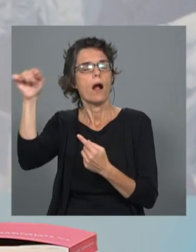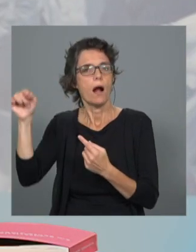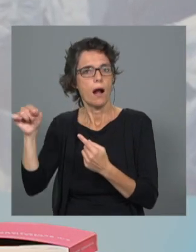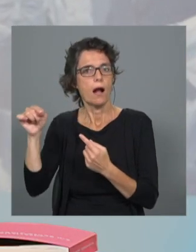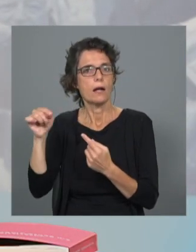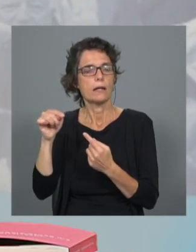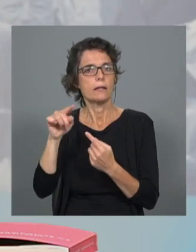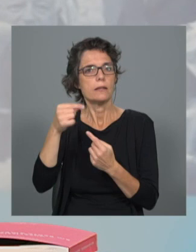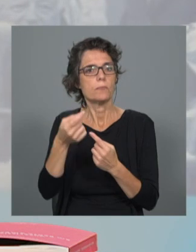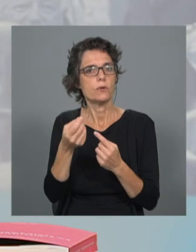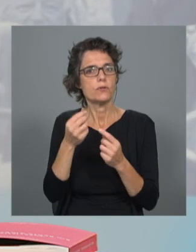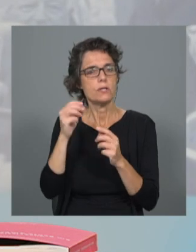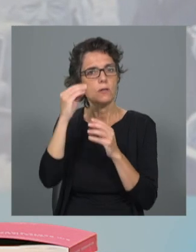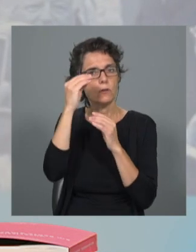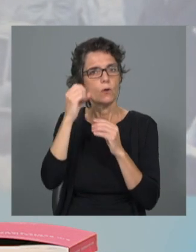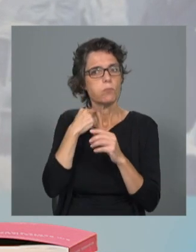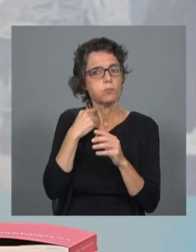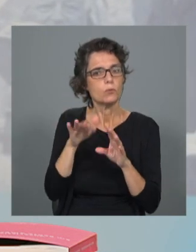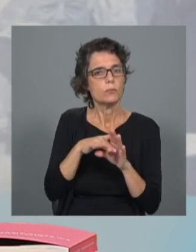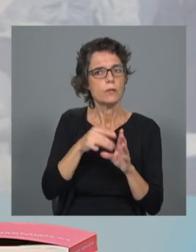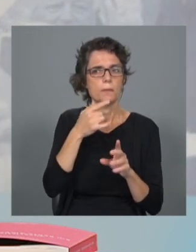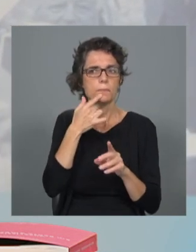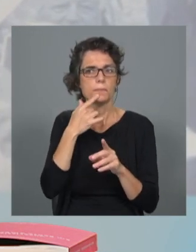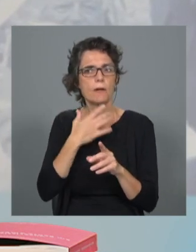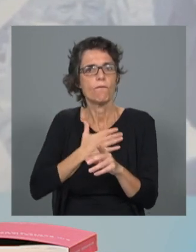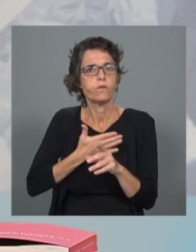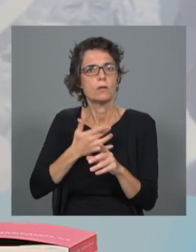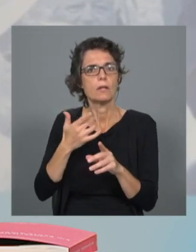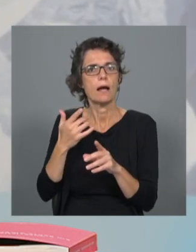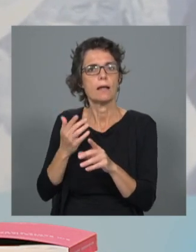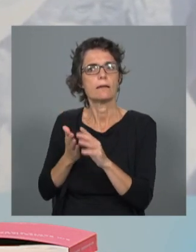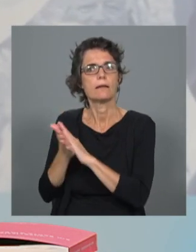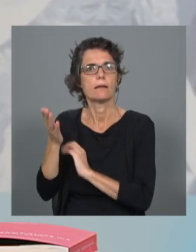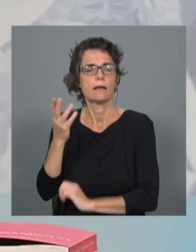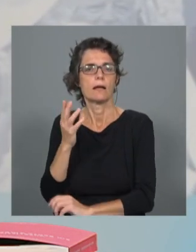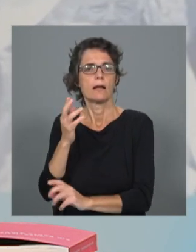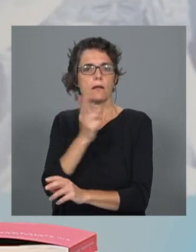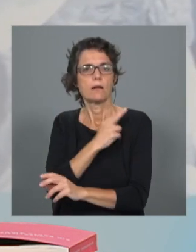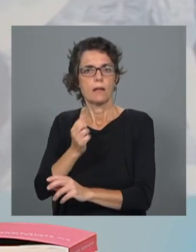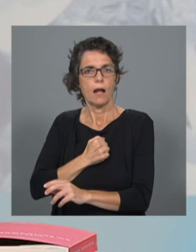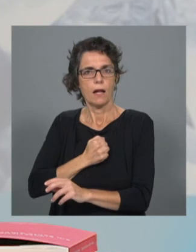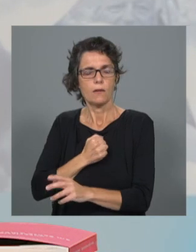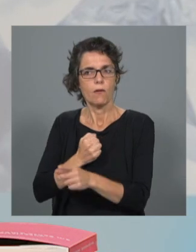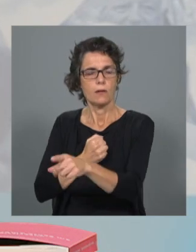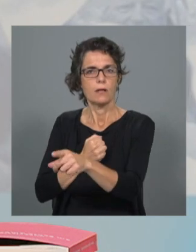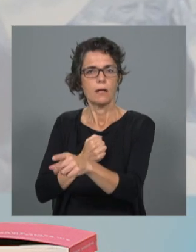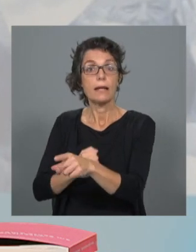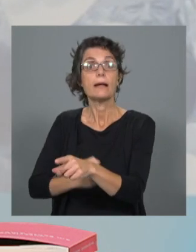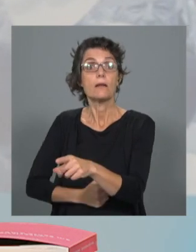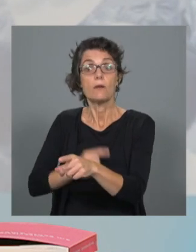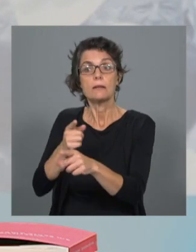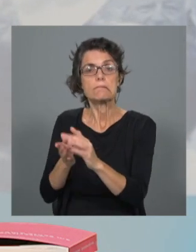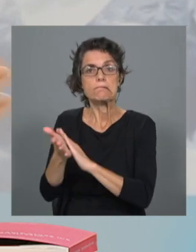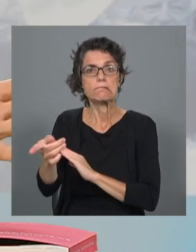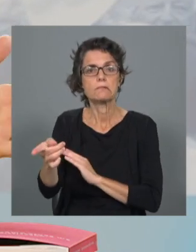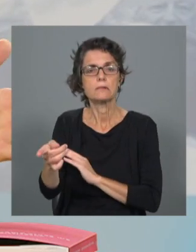Católica e começaram em ciências religiosas, e alguns até passaram para a própria teologia, o que para nós é sinal de esperança.